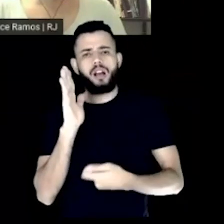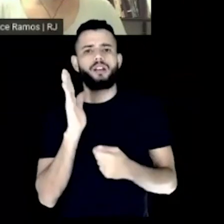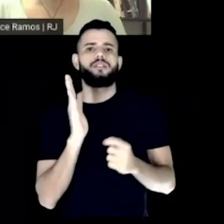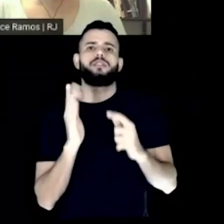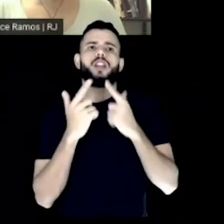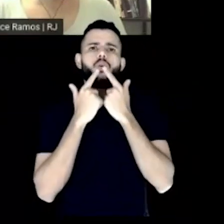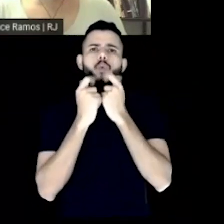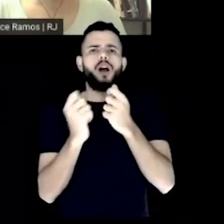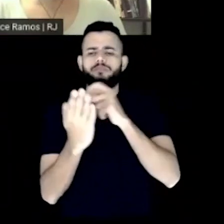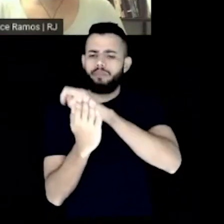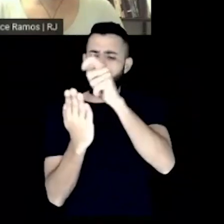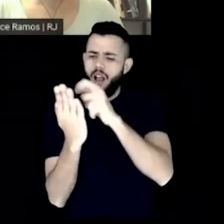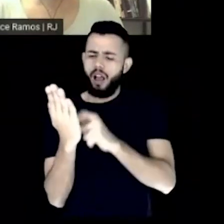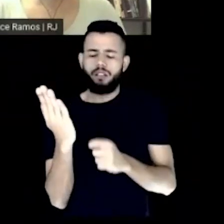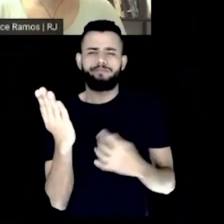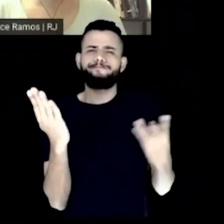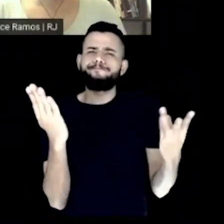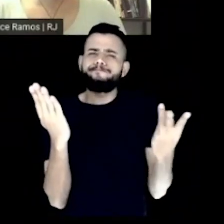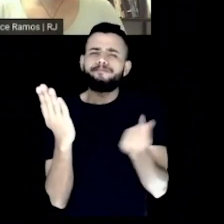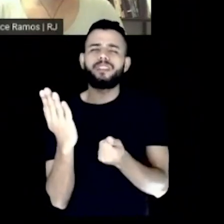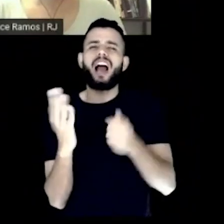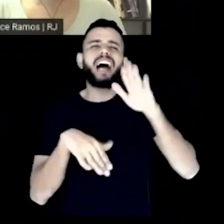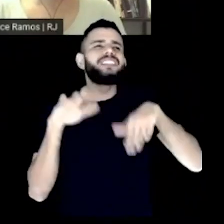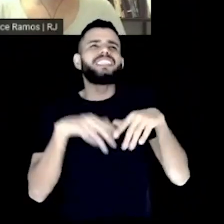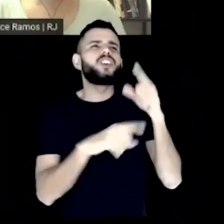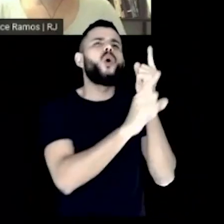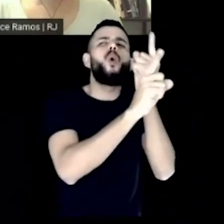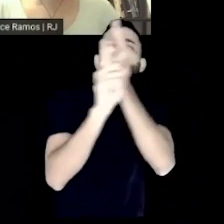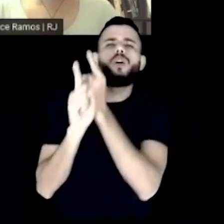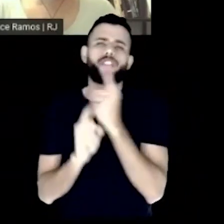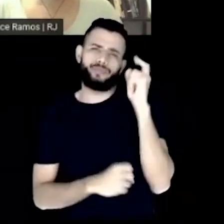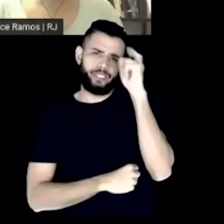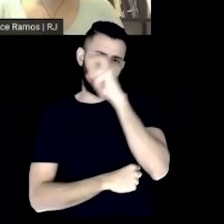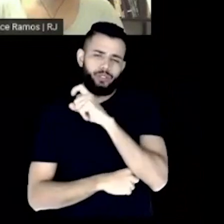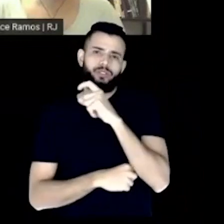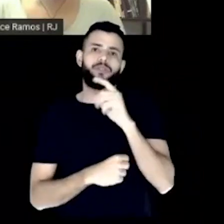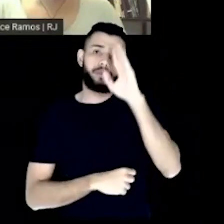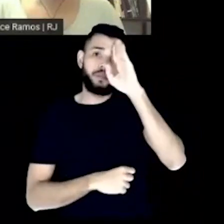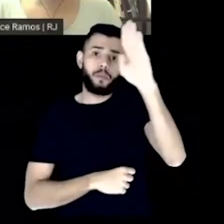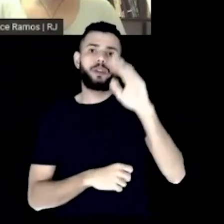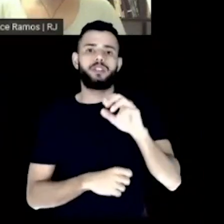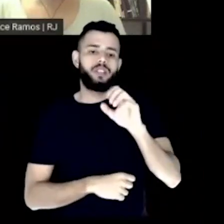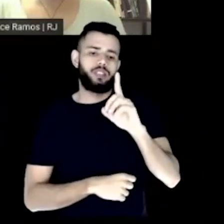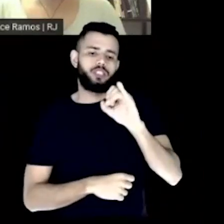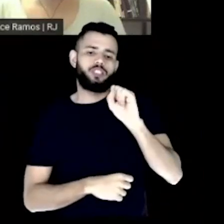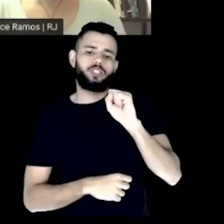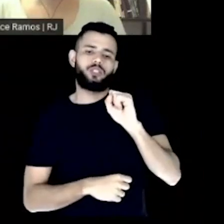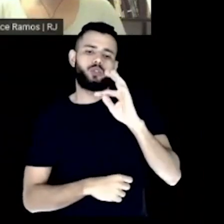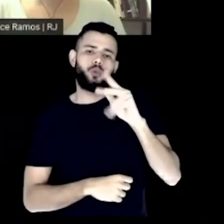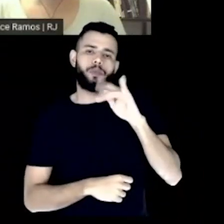linguística, de construção de linguagem, que é uma coisa que às vezes é muito raro a gente ver. Principalmente quando estamos falando